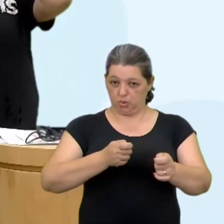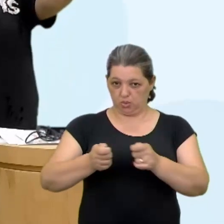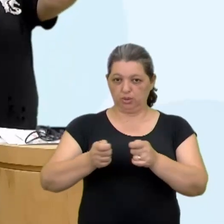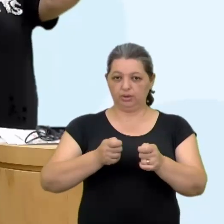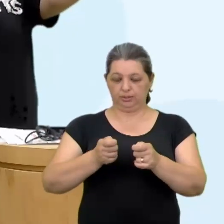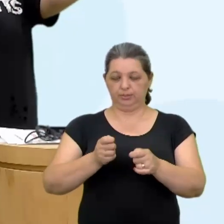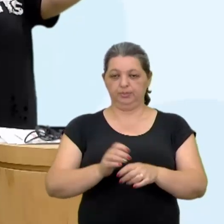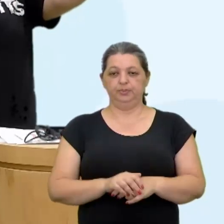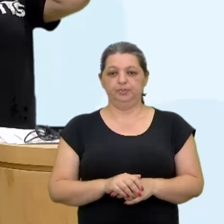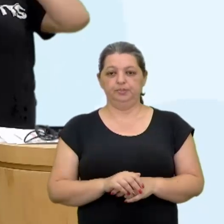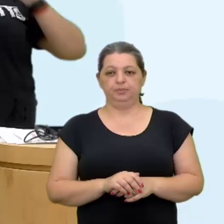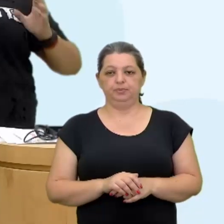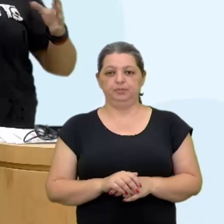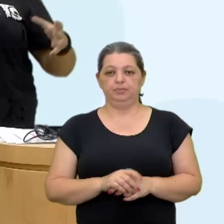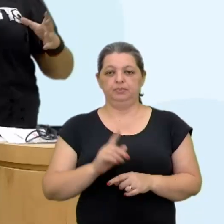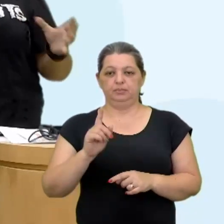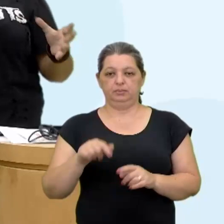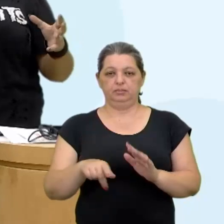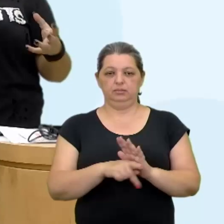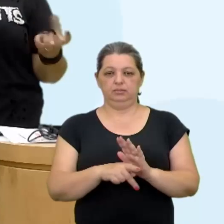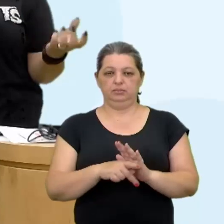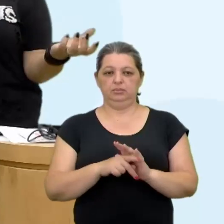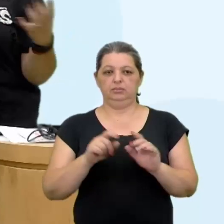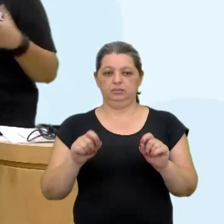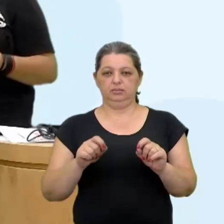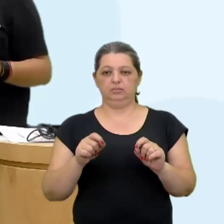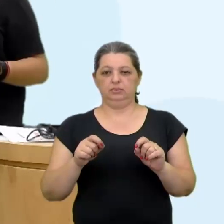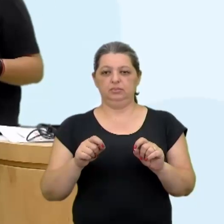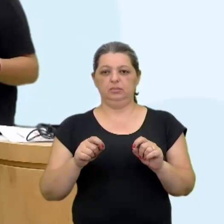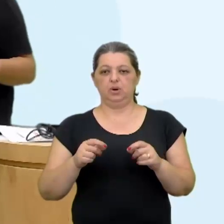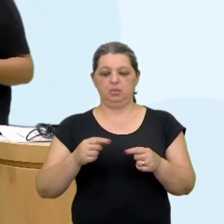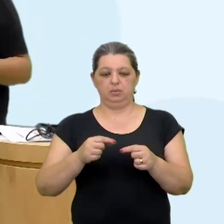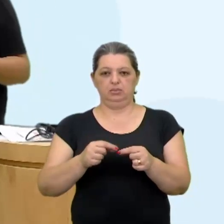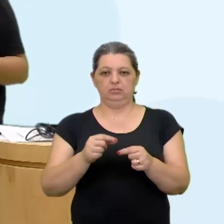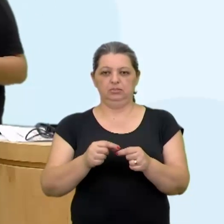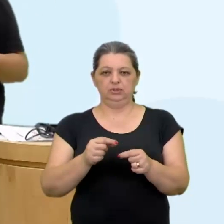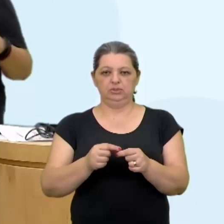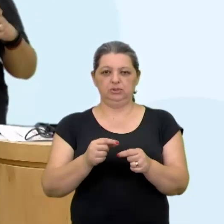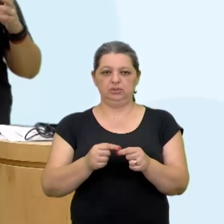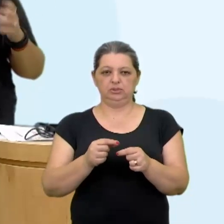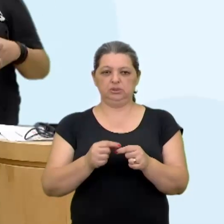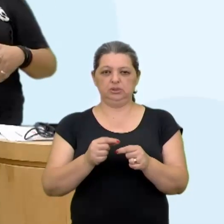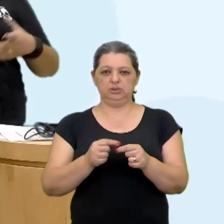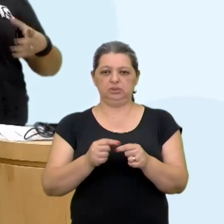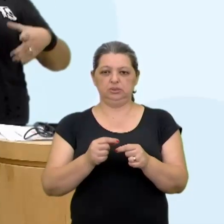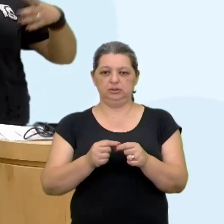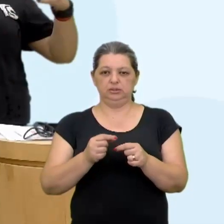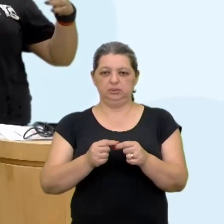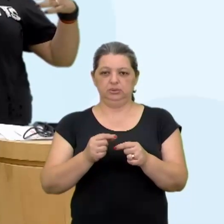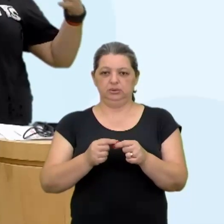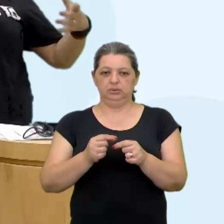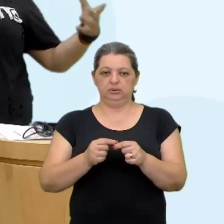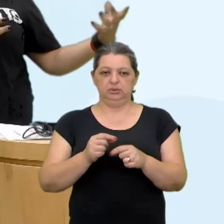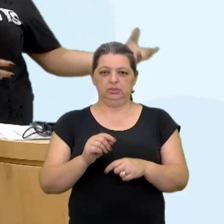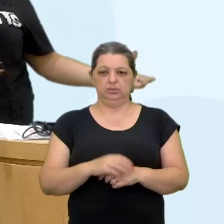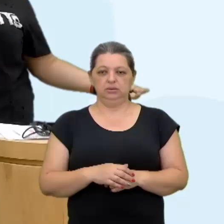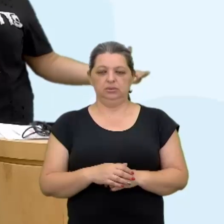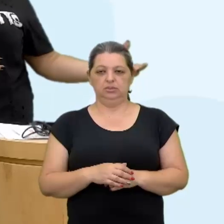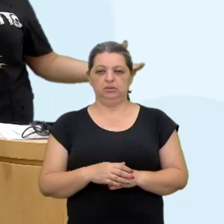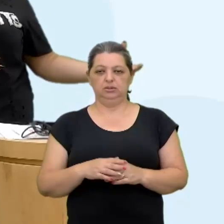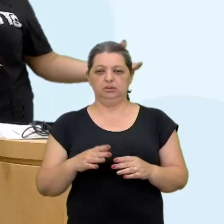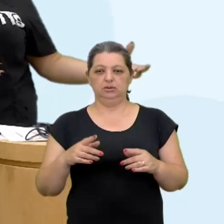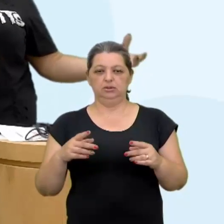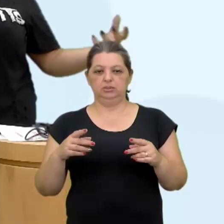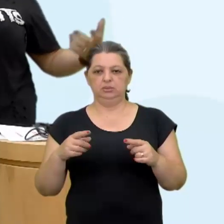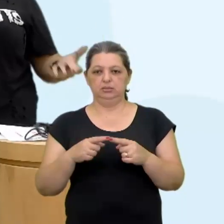componente. Então, esse daqui é mais assim, quero fazer um Arduino móvel. Tá? Eu não quero que ele fique conectado obrigatoriamente